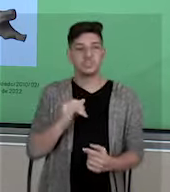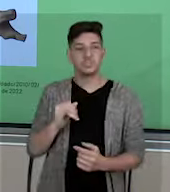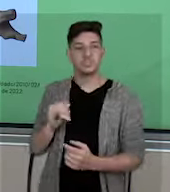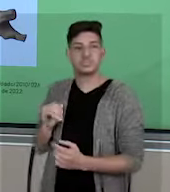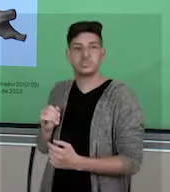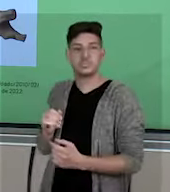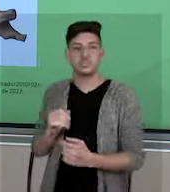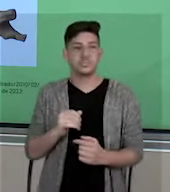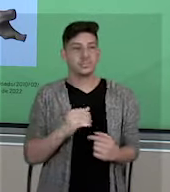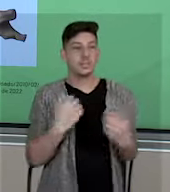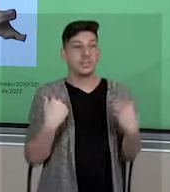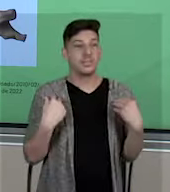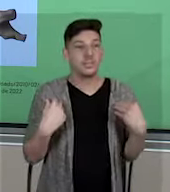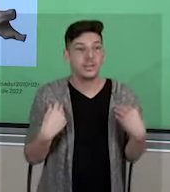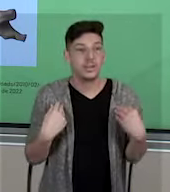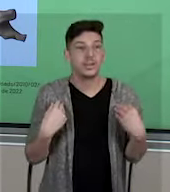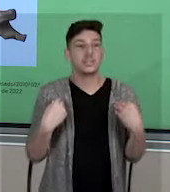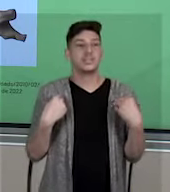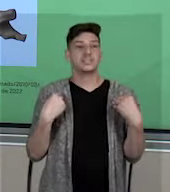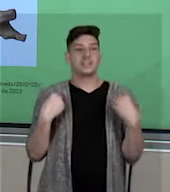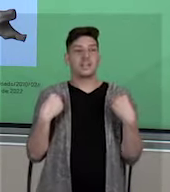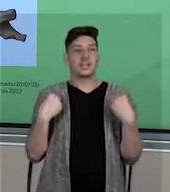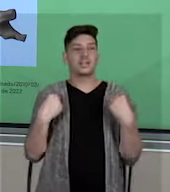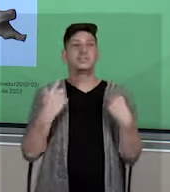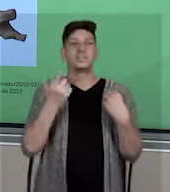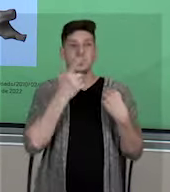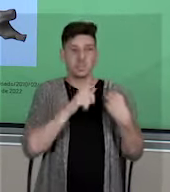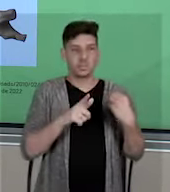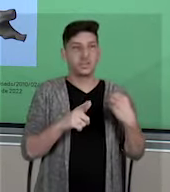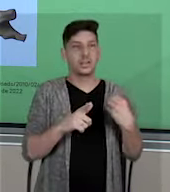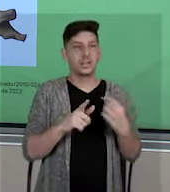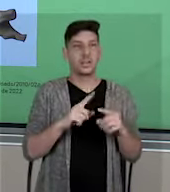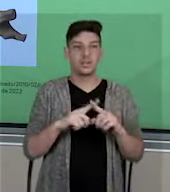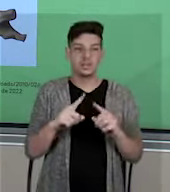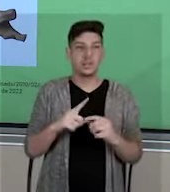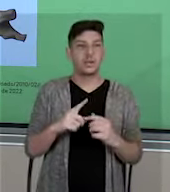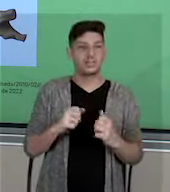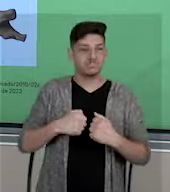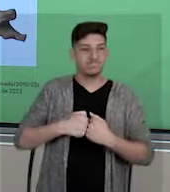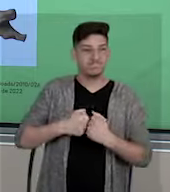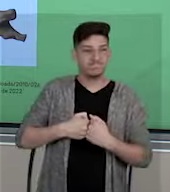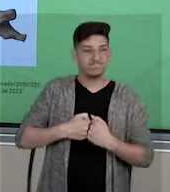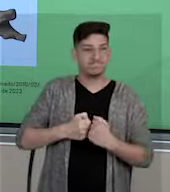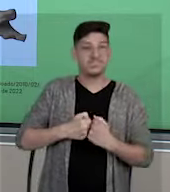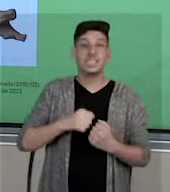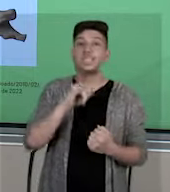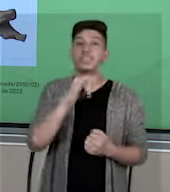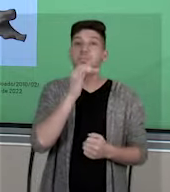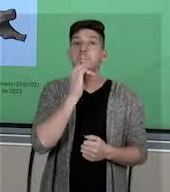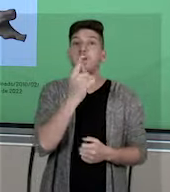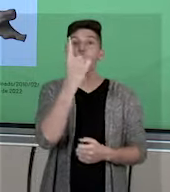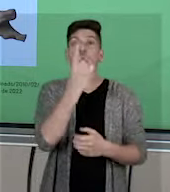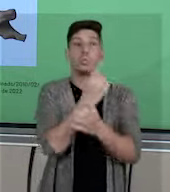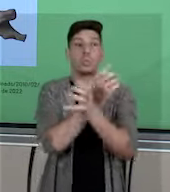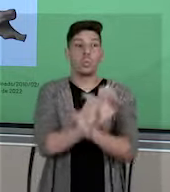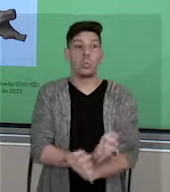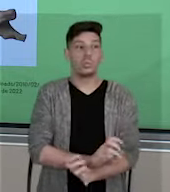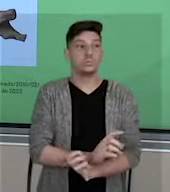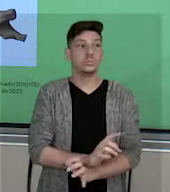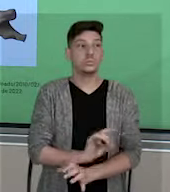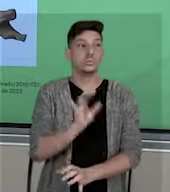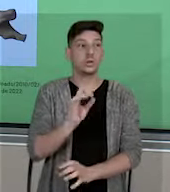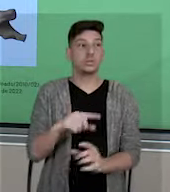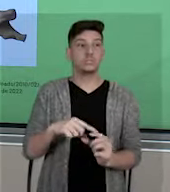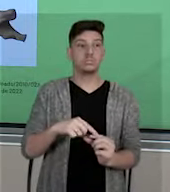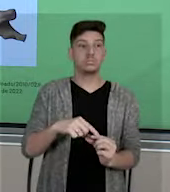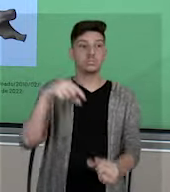para trás, né, sem romper. Se ela fosse uma estrutura, né, um osso só, de cima a baixo, a gente seria,